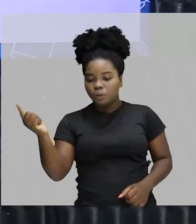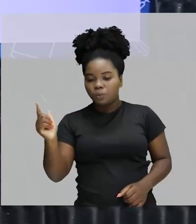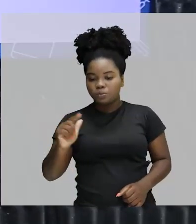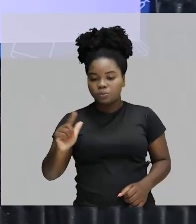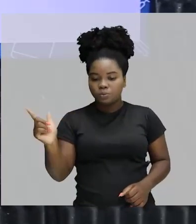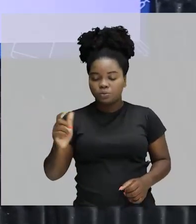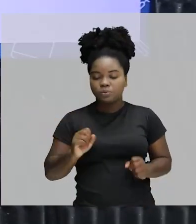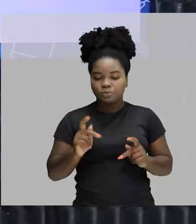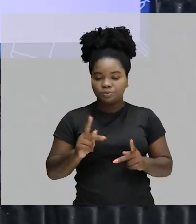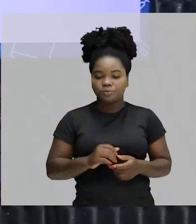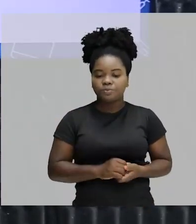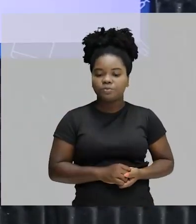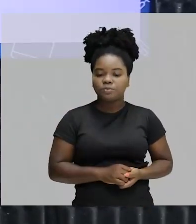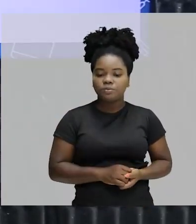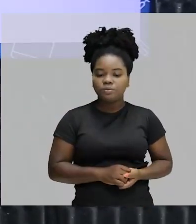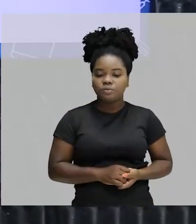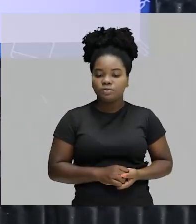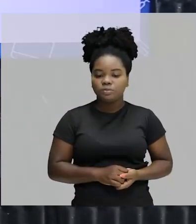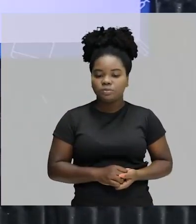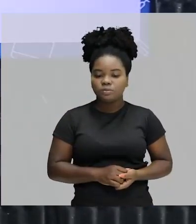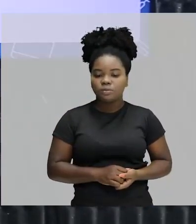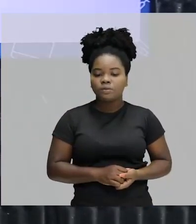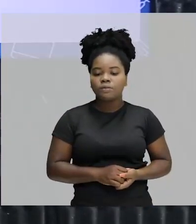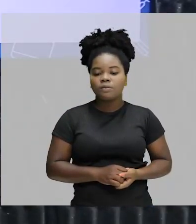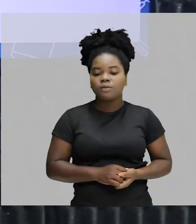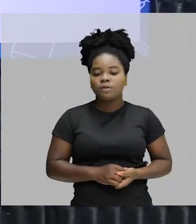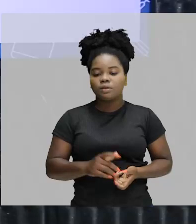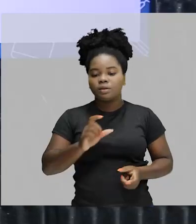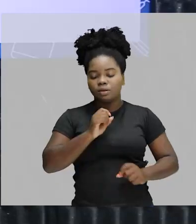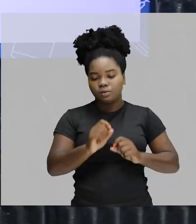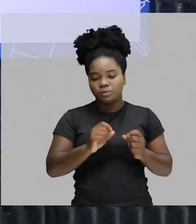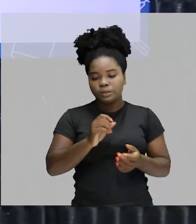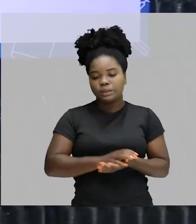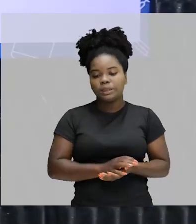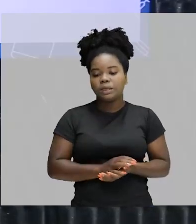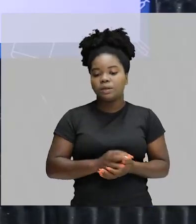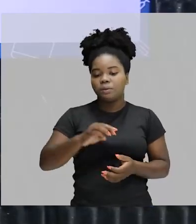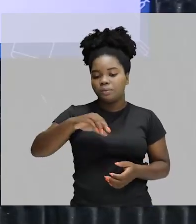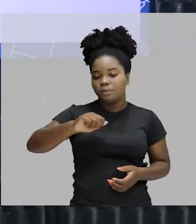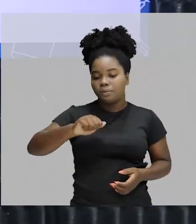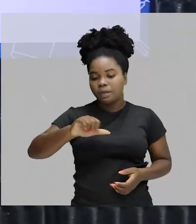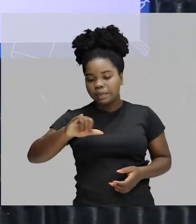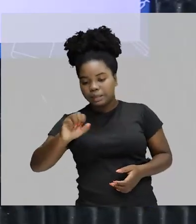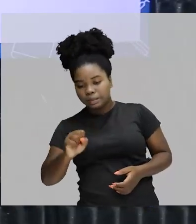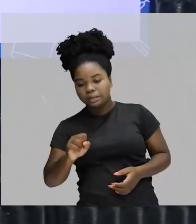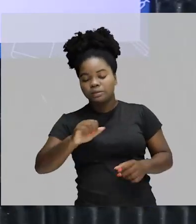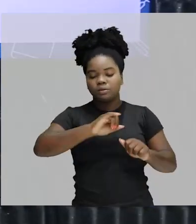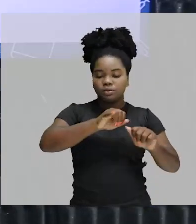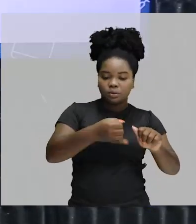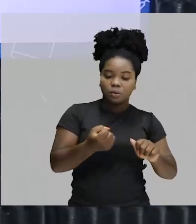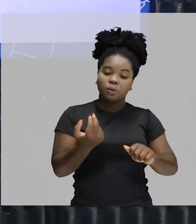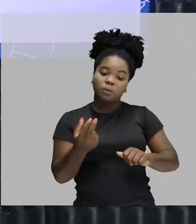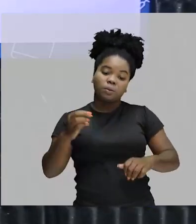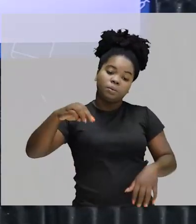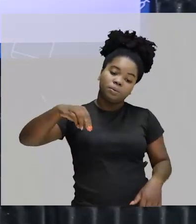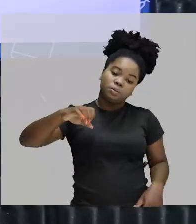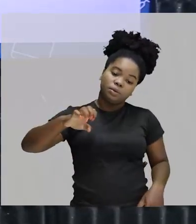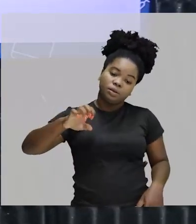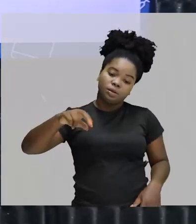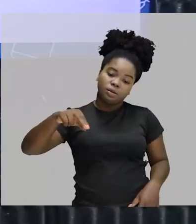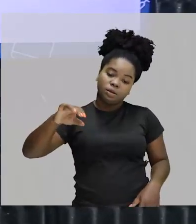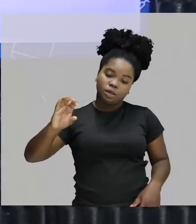de inferioridade ou de superioridade, basta vocês pegarem o mais com o adjetivo ou o menos com